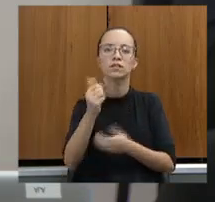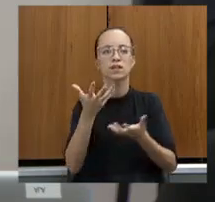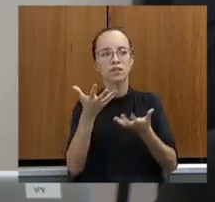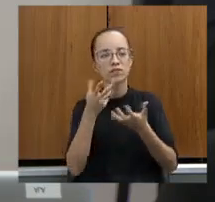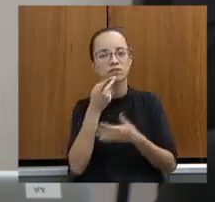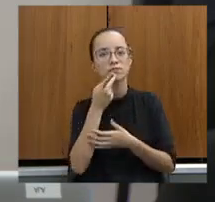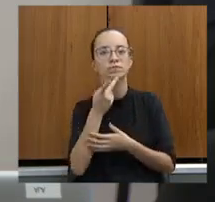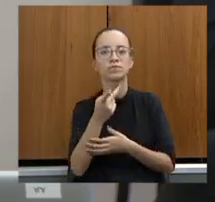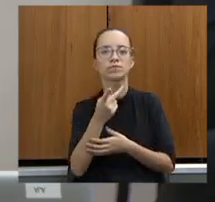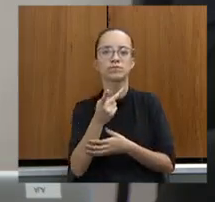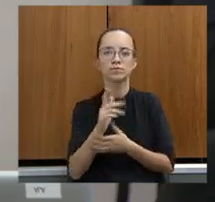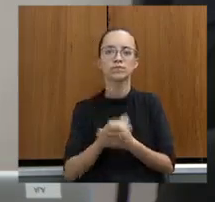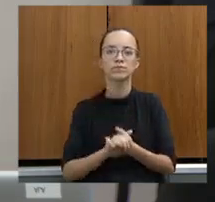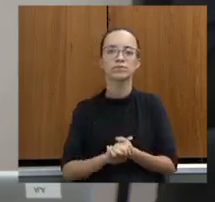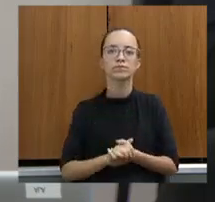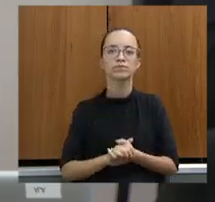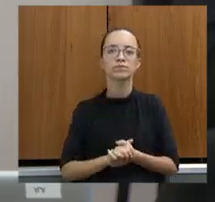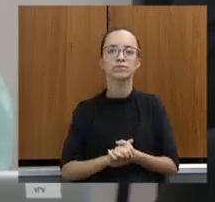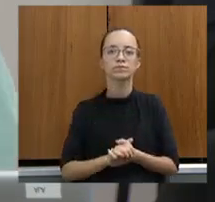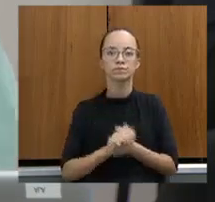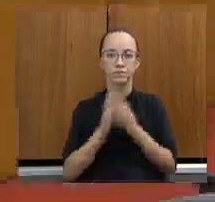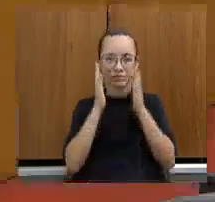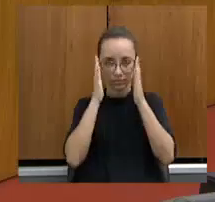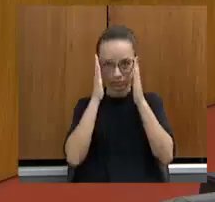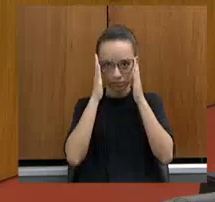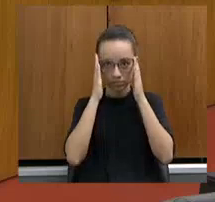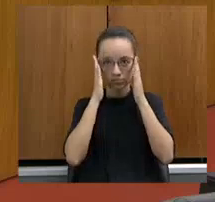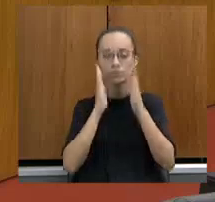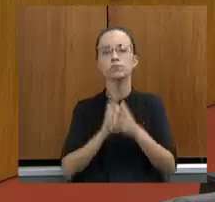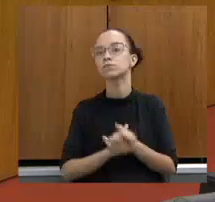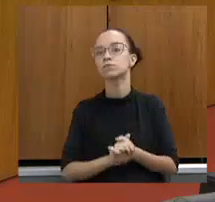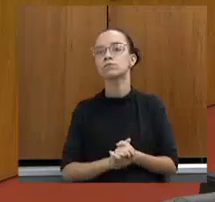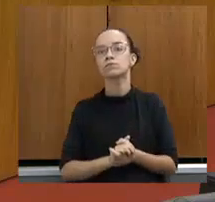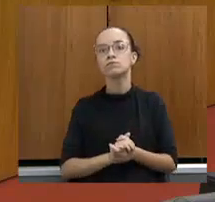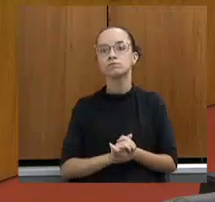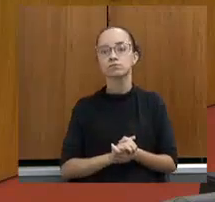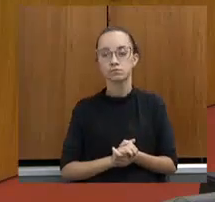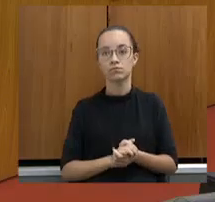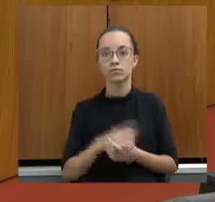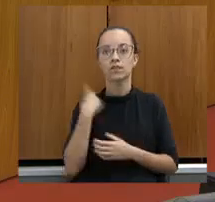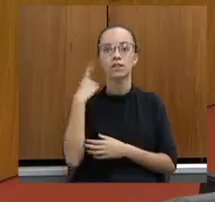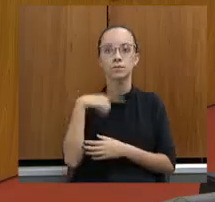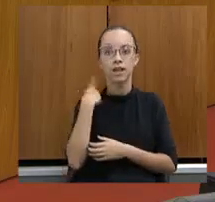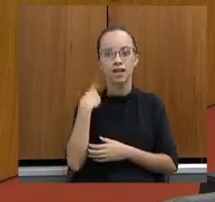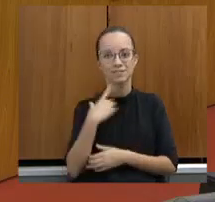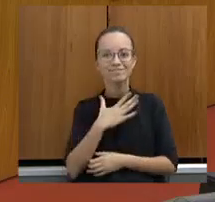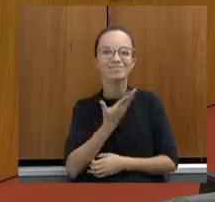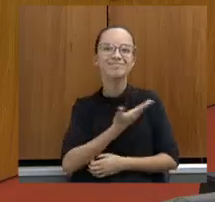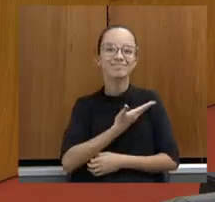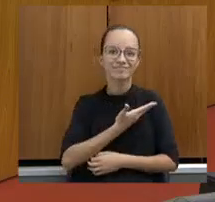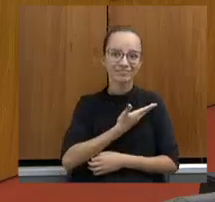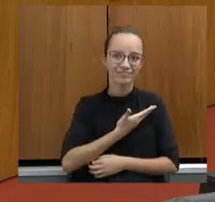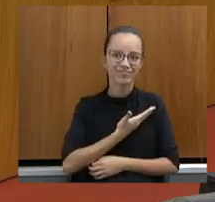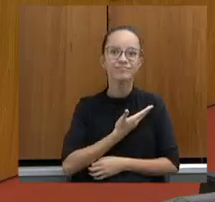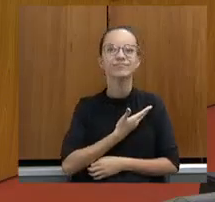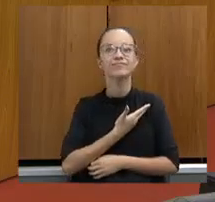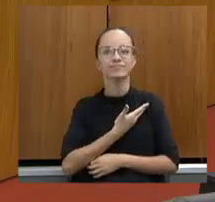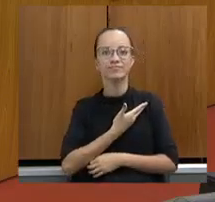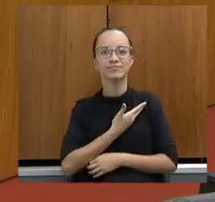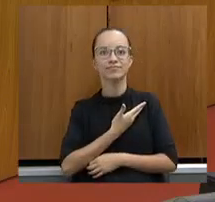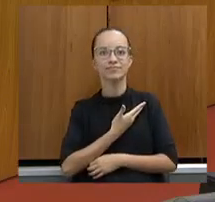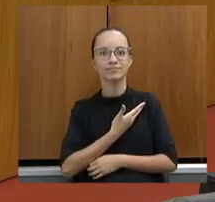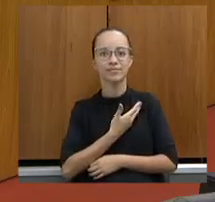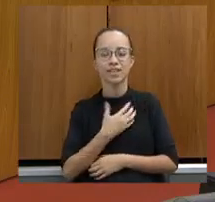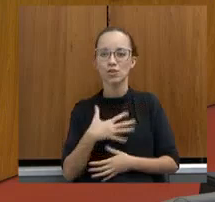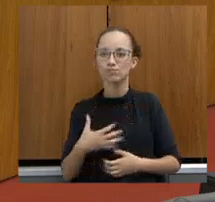sobre as suas considerações meu caro Deputado amigo Pai João